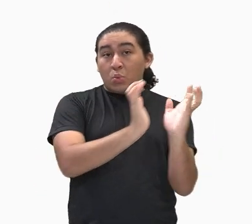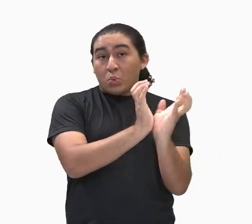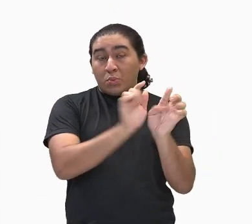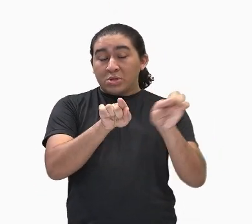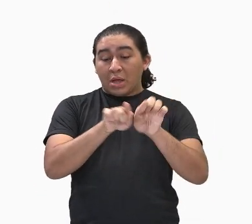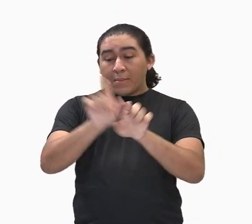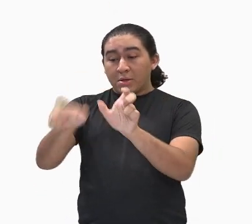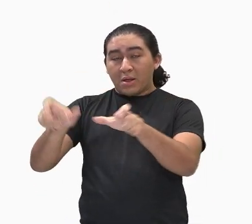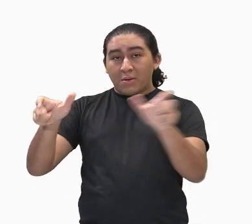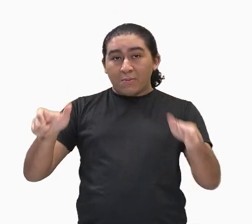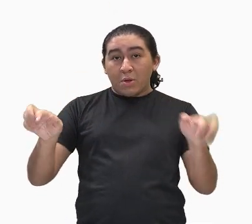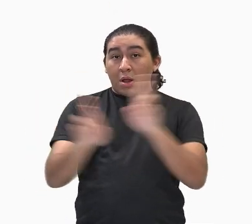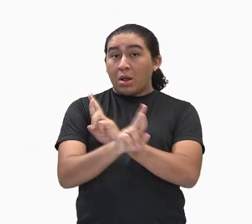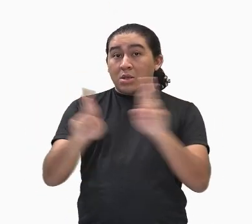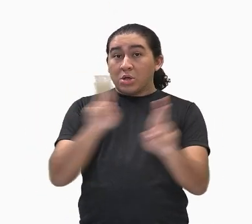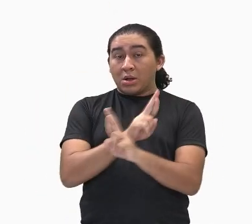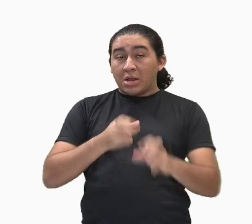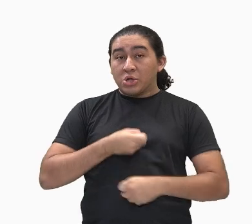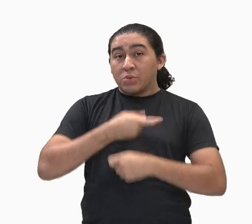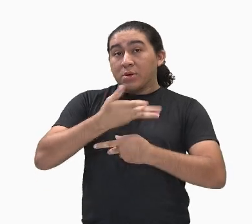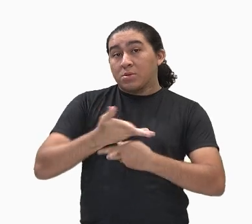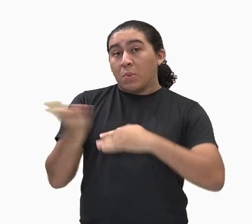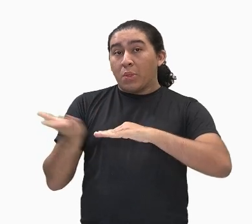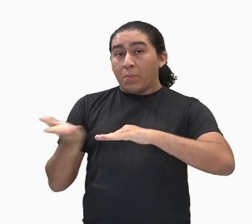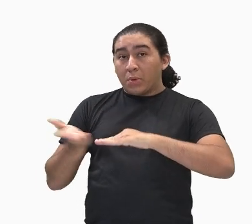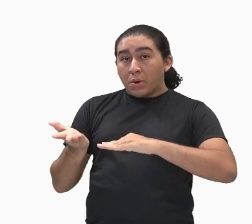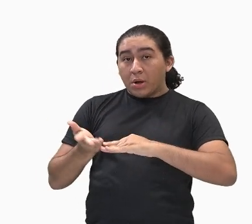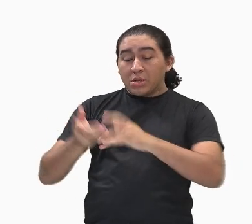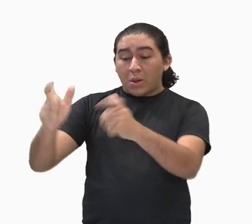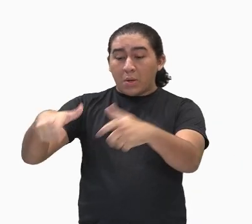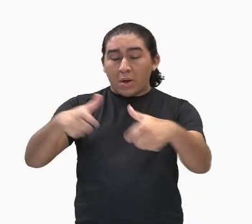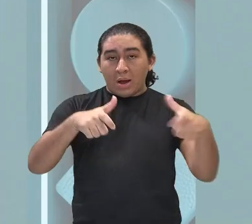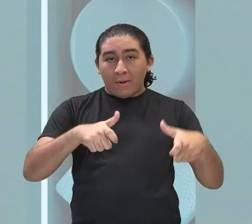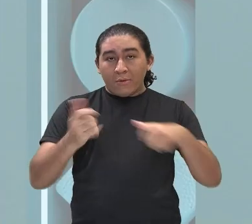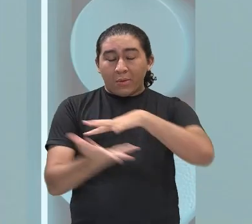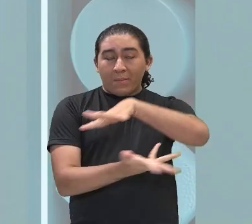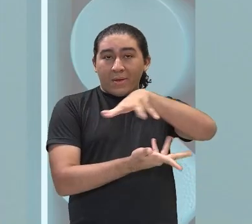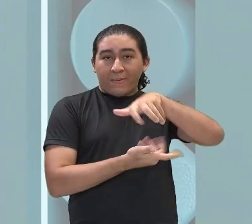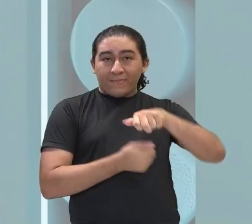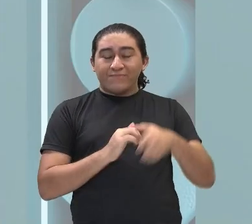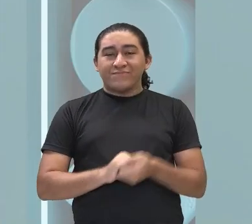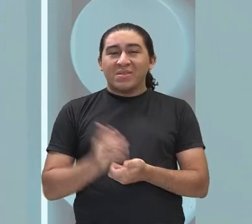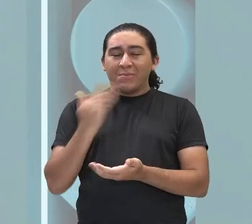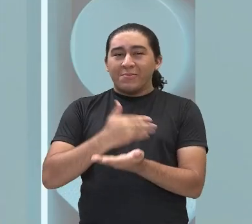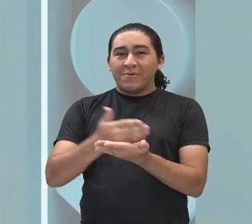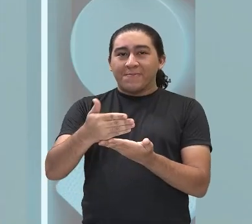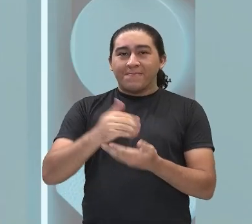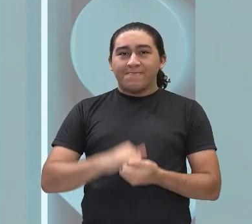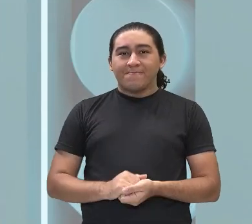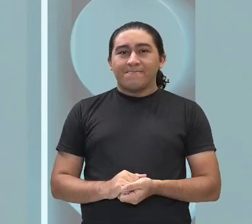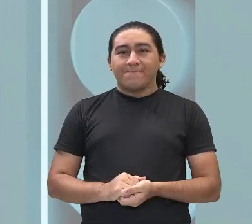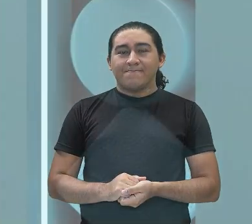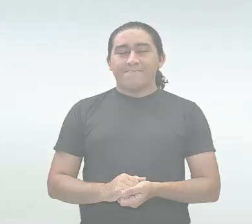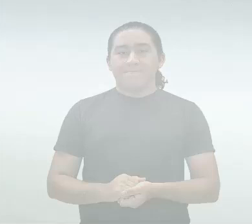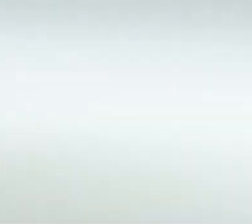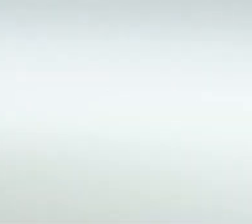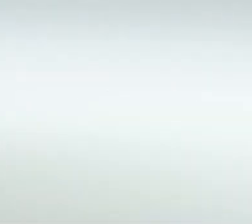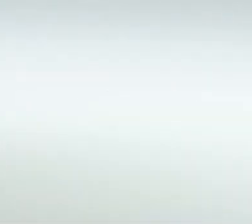coletivas relacionadas com a produção contemporânea, local e global. Vamos lá à nossa aula?